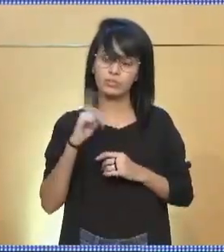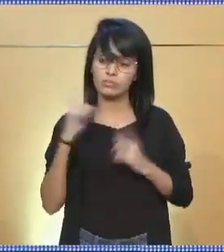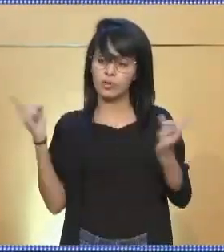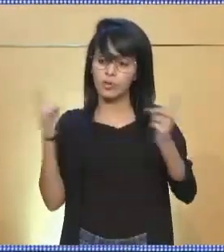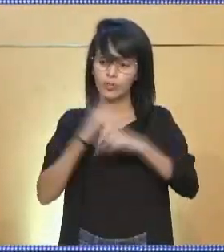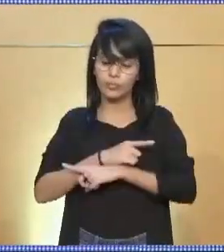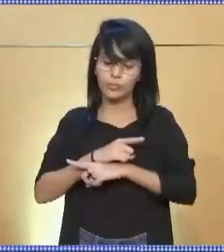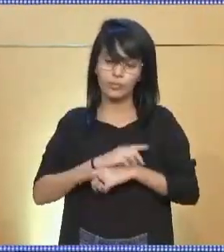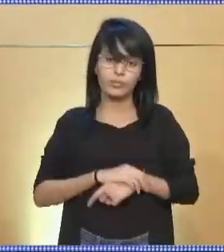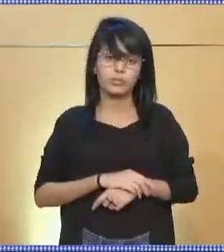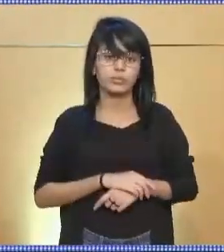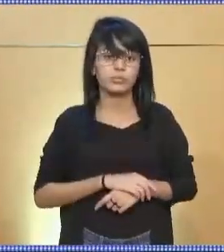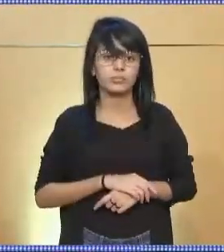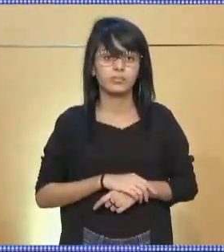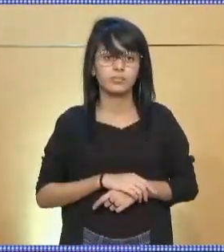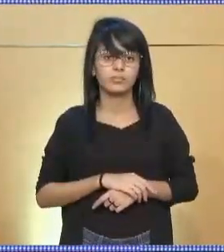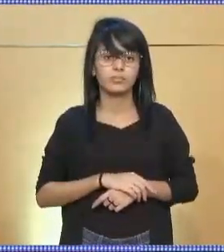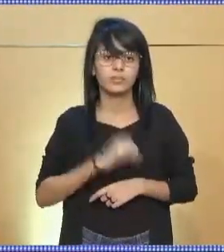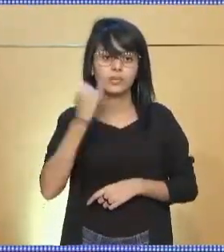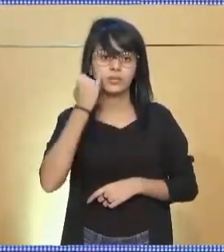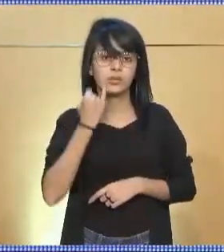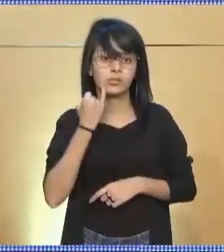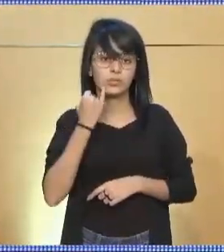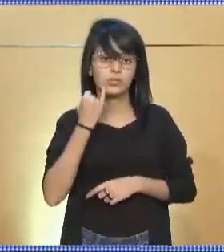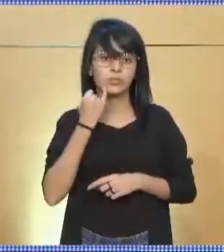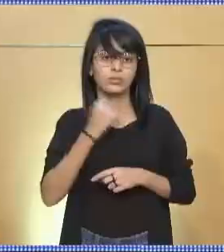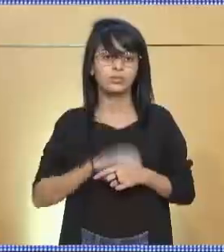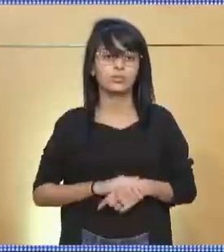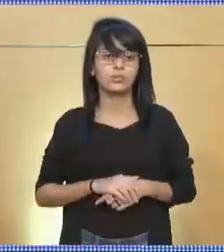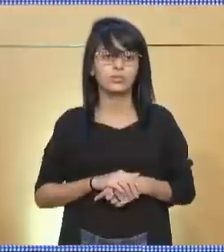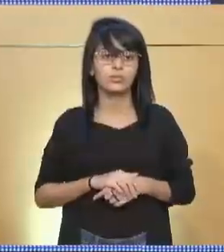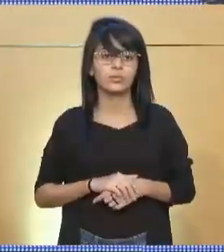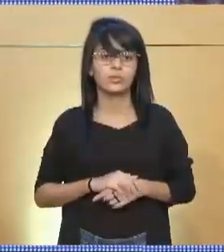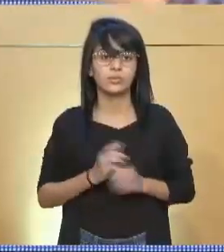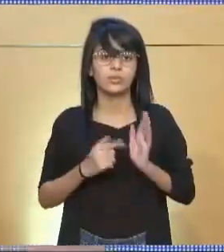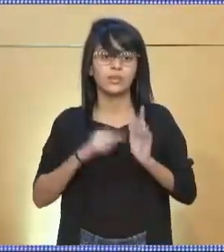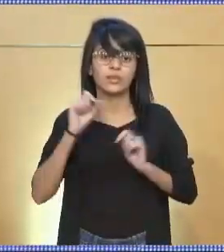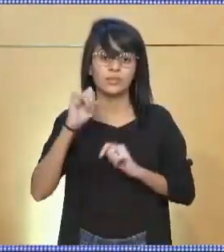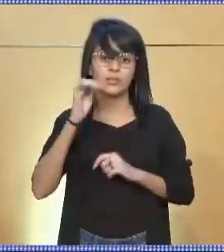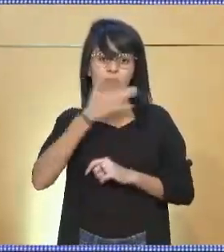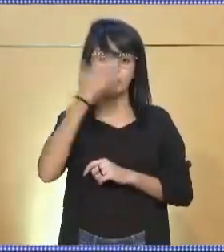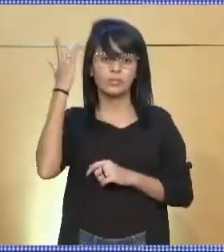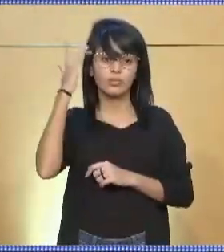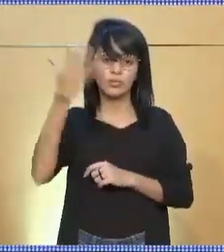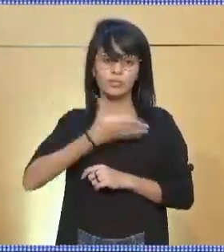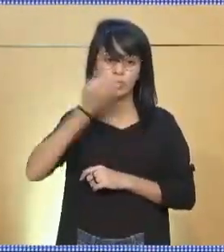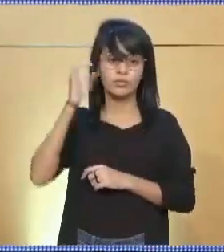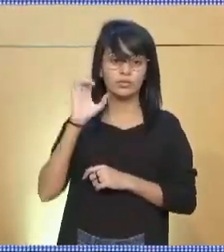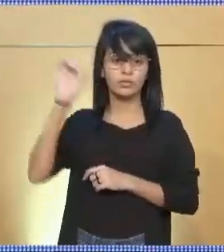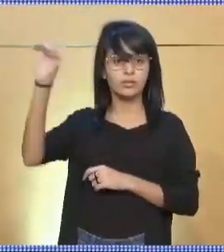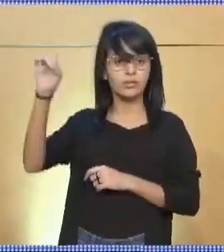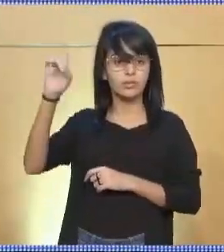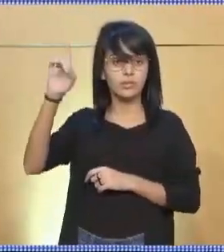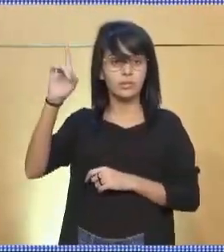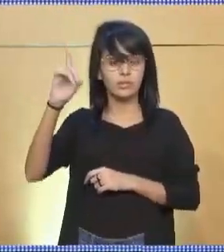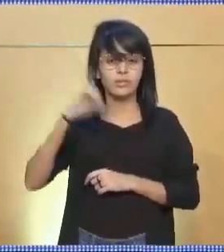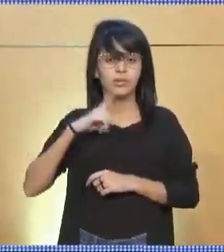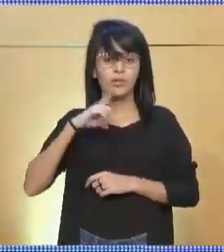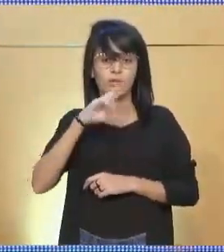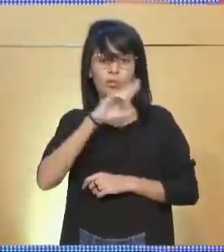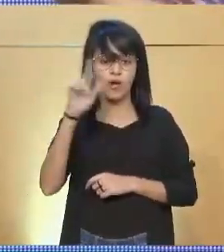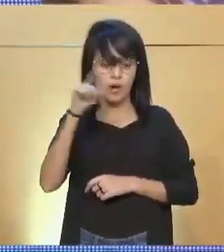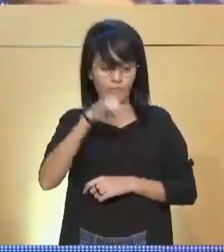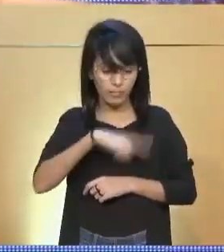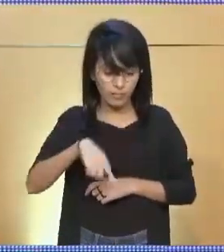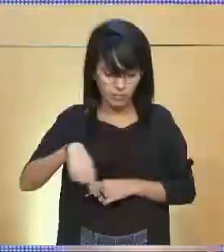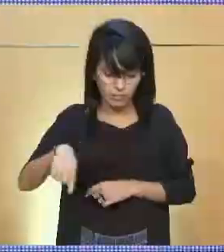ele. Jeremias 17, 13 diz que aqueles que se esquecem de Deus terão seus nomes escritos no chão. Eu não sei se